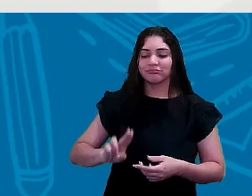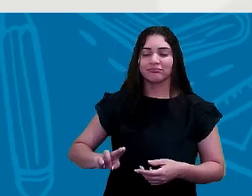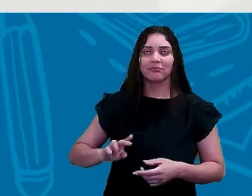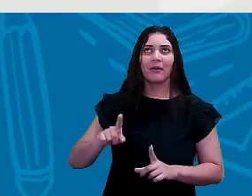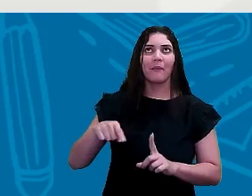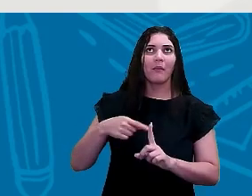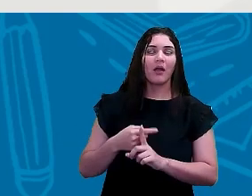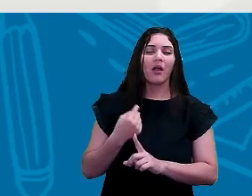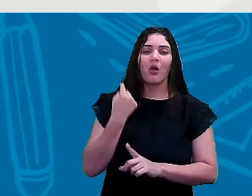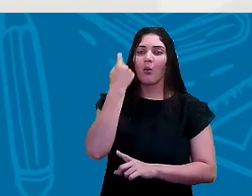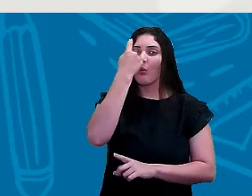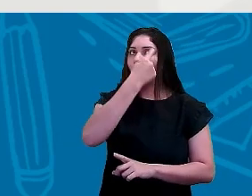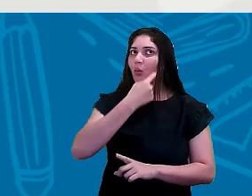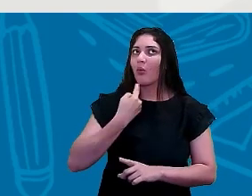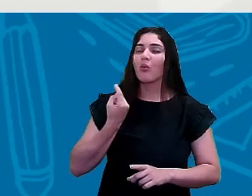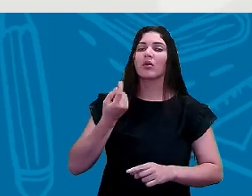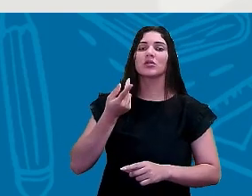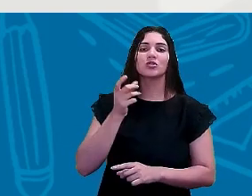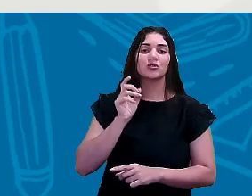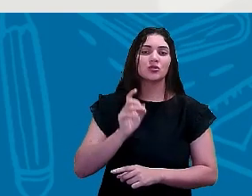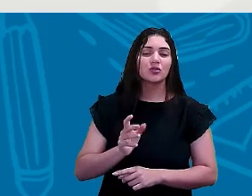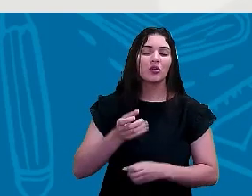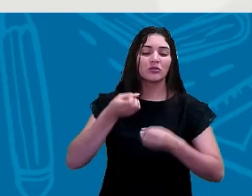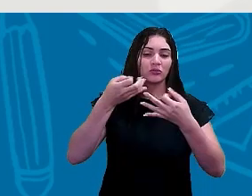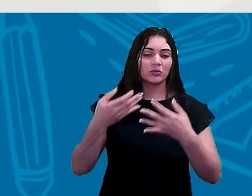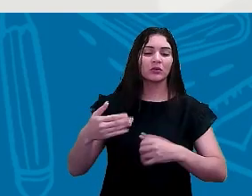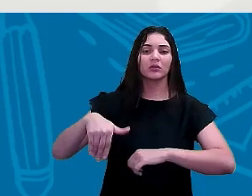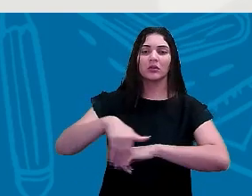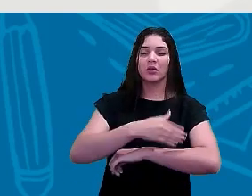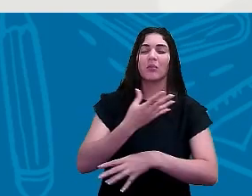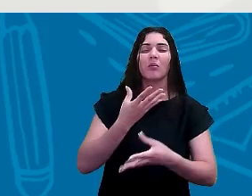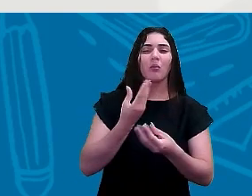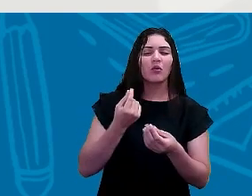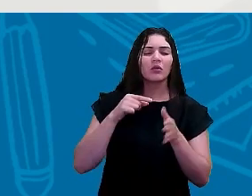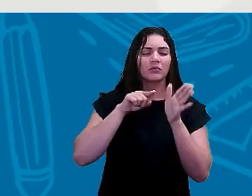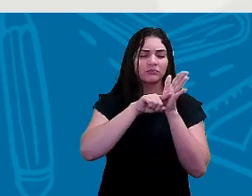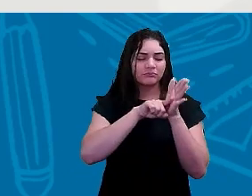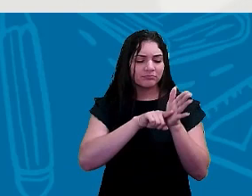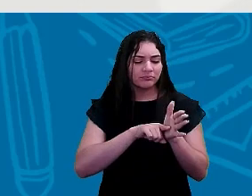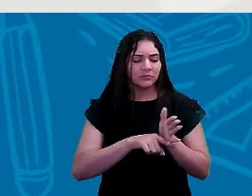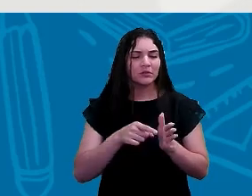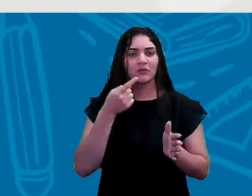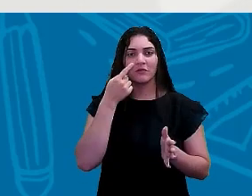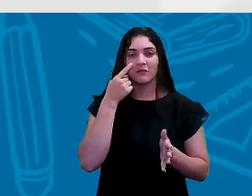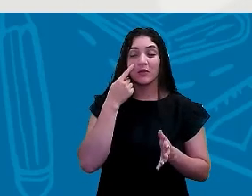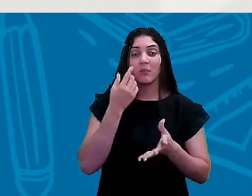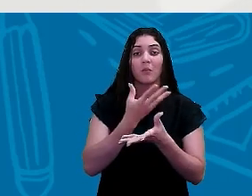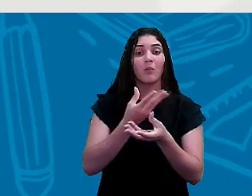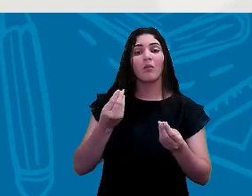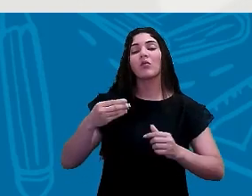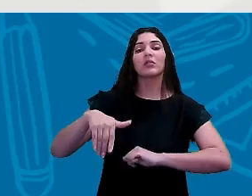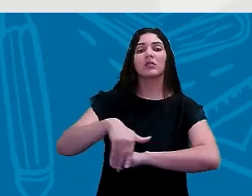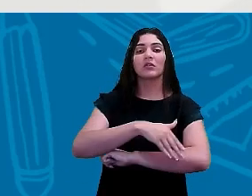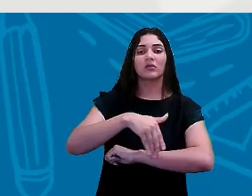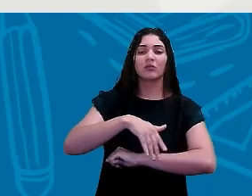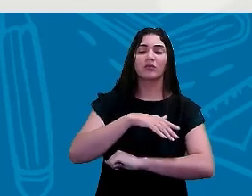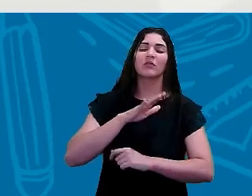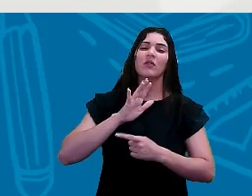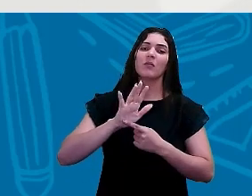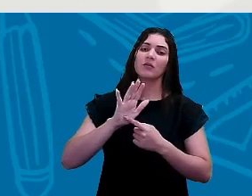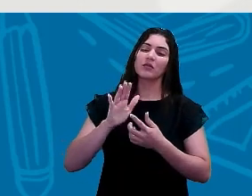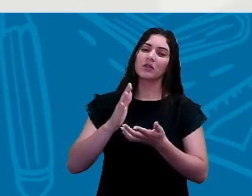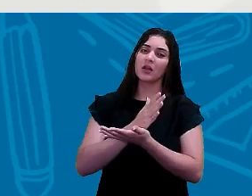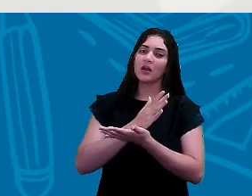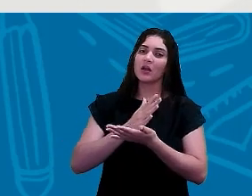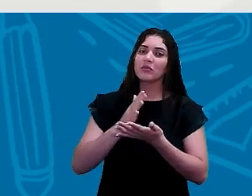nome das ruas. São muitas, muitas, muitas. Quando eu fiz a pesquisa, eu vi que são muitas ruas. Eu trouxe apenas algumas